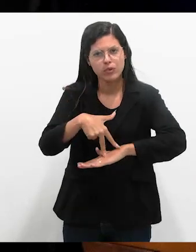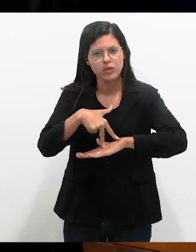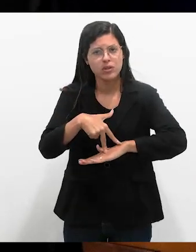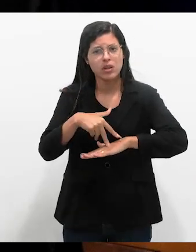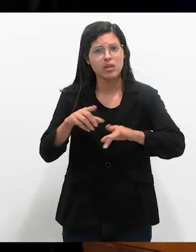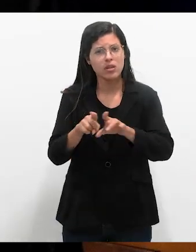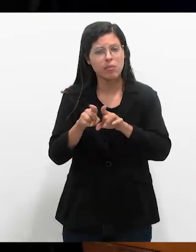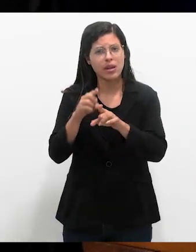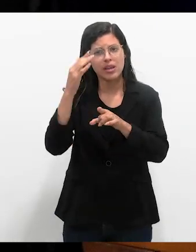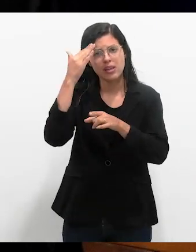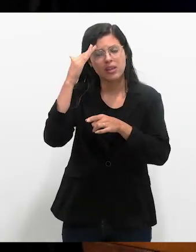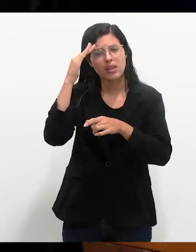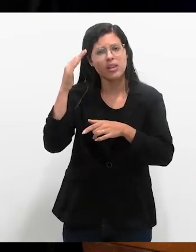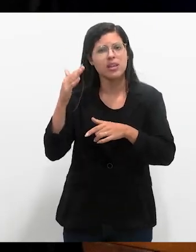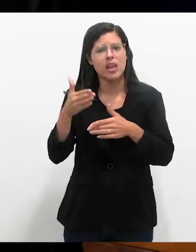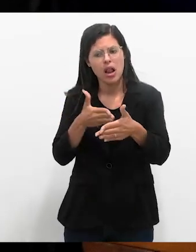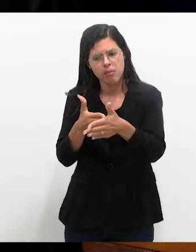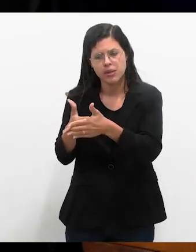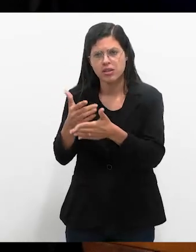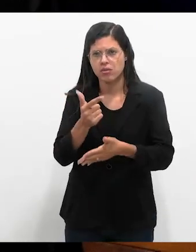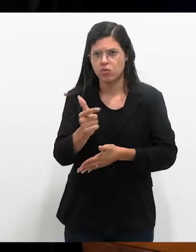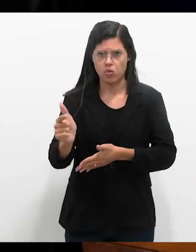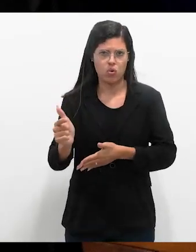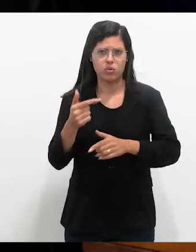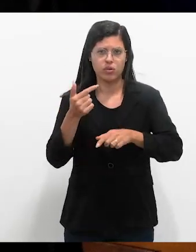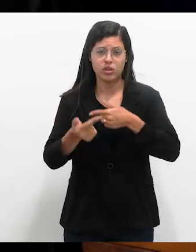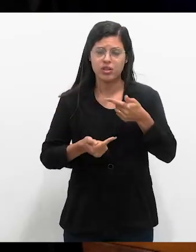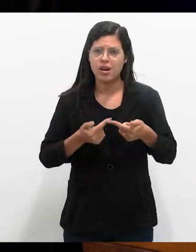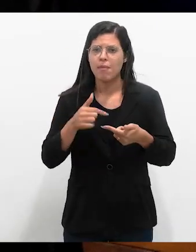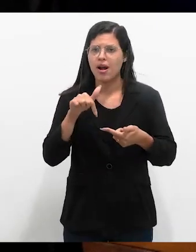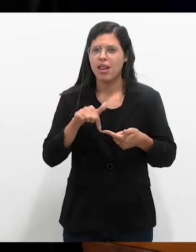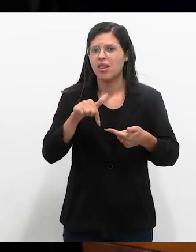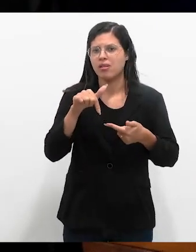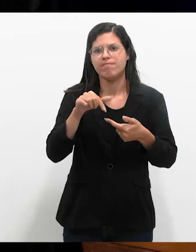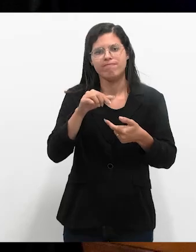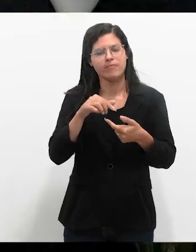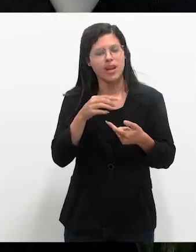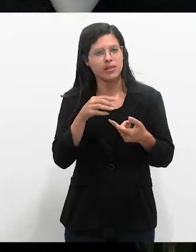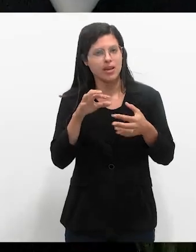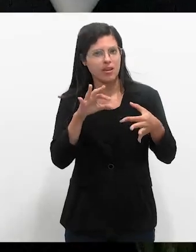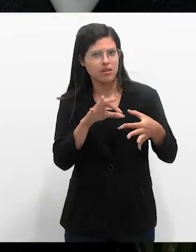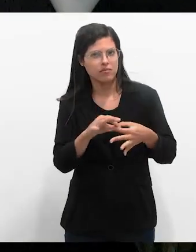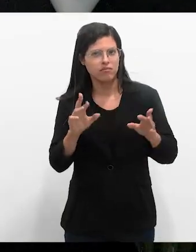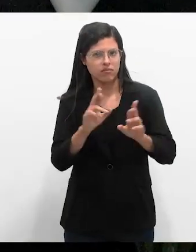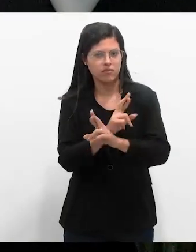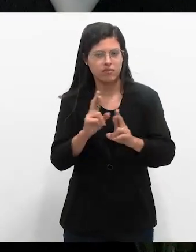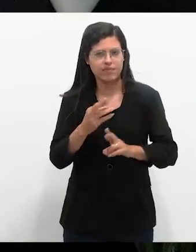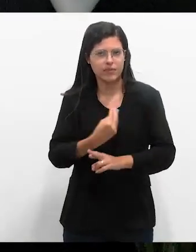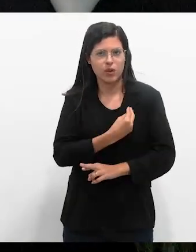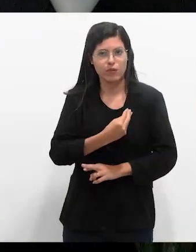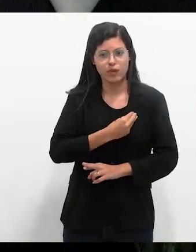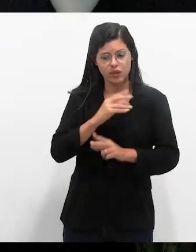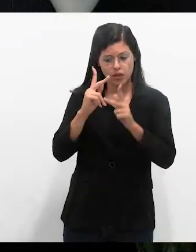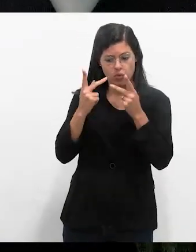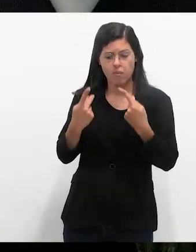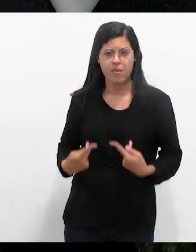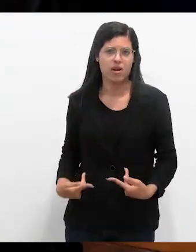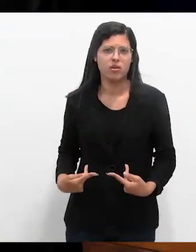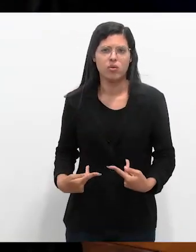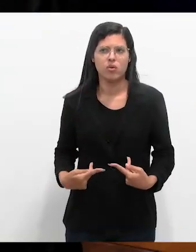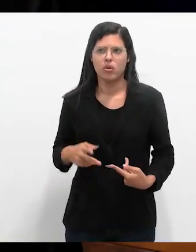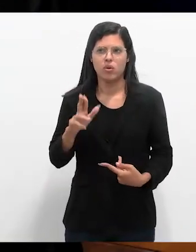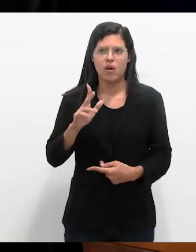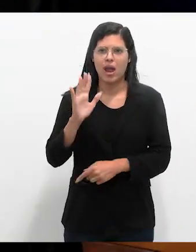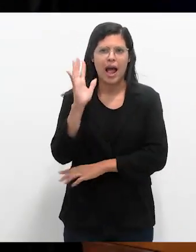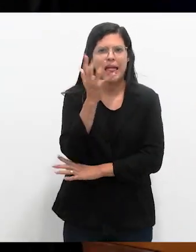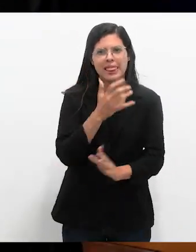também a limitação do outro. Então a gente trabalha muito dentro de Ifá essa relação da vida com o próprio ser humano. Entende? Não a